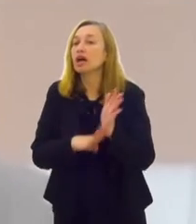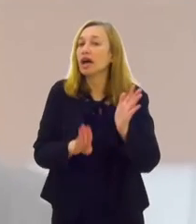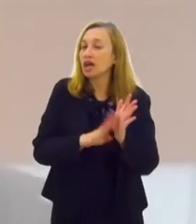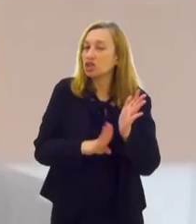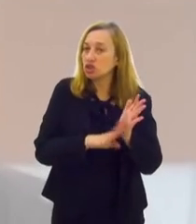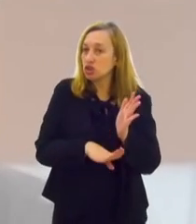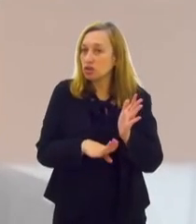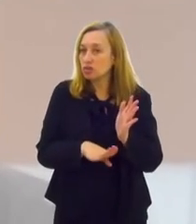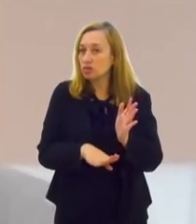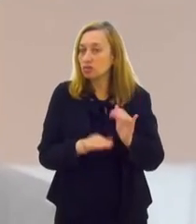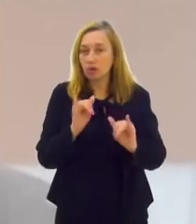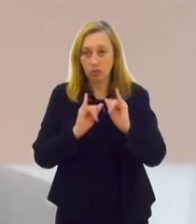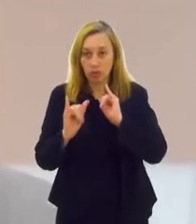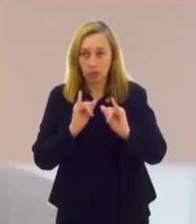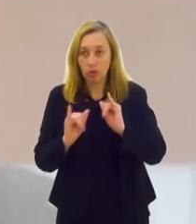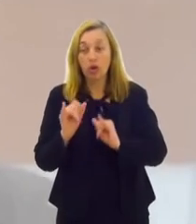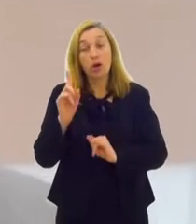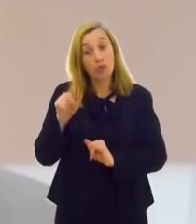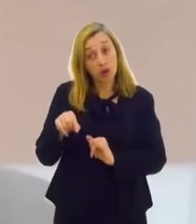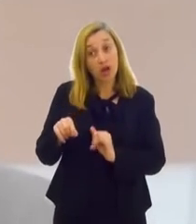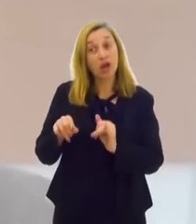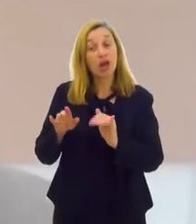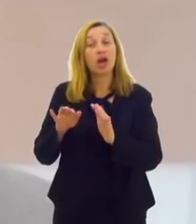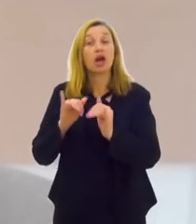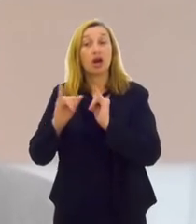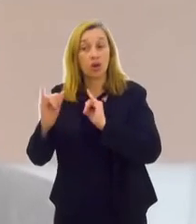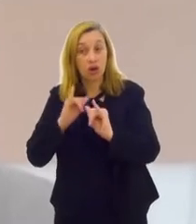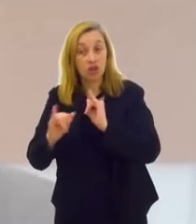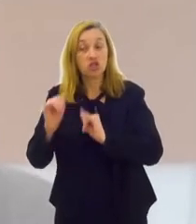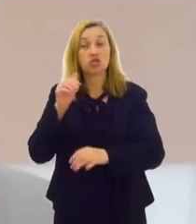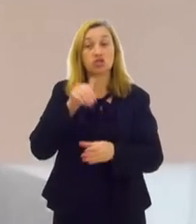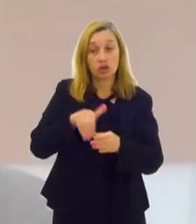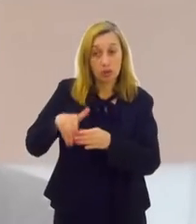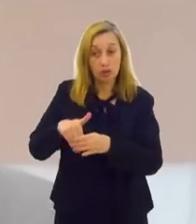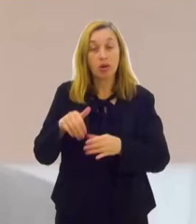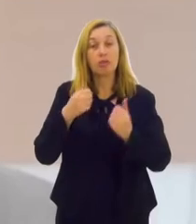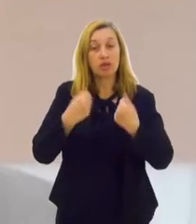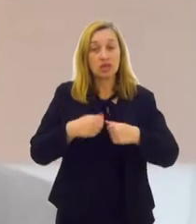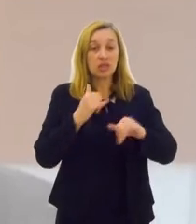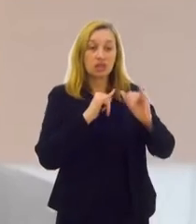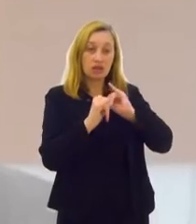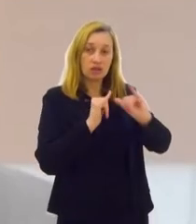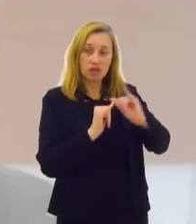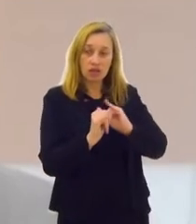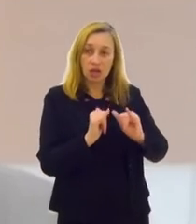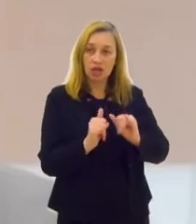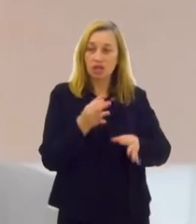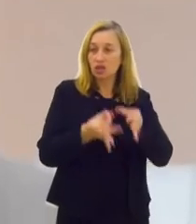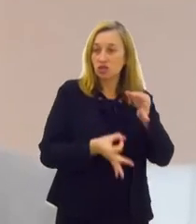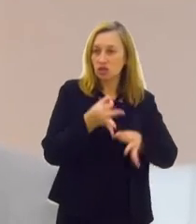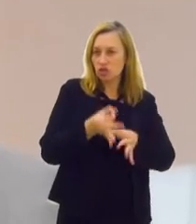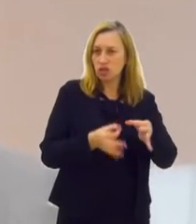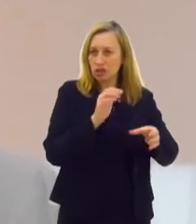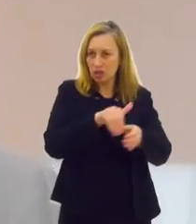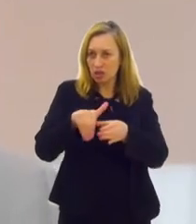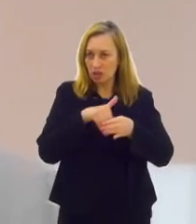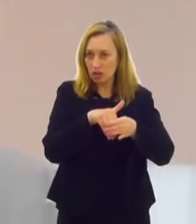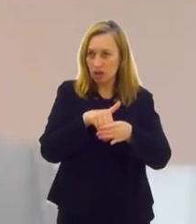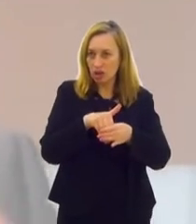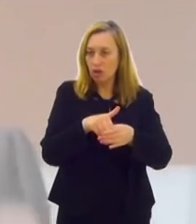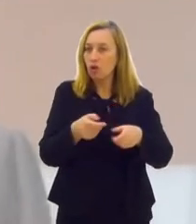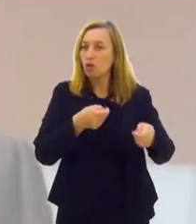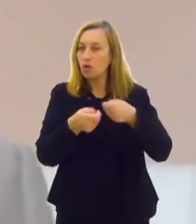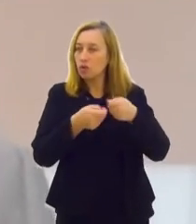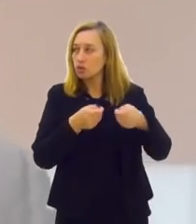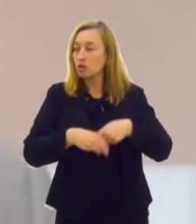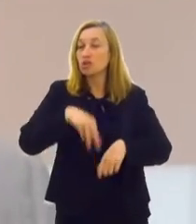sendo gasto com impulsionamento, porque isso é gasto de campanha, tem que ser informado à Justiça Eleitoral. Controle de